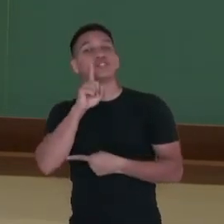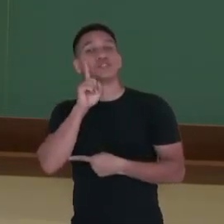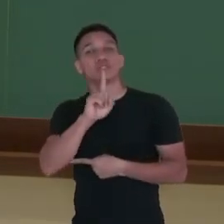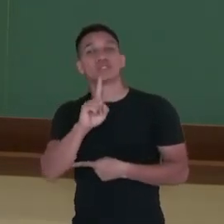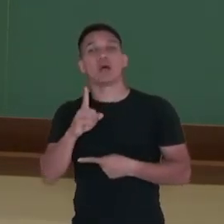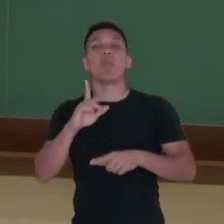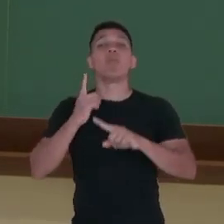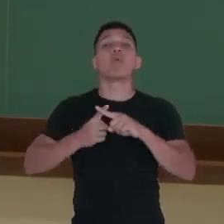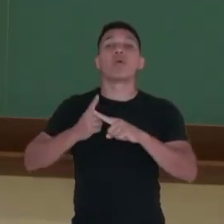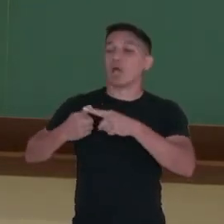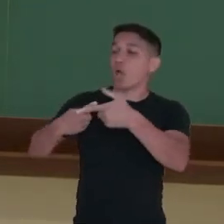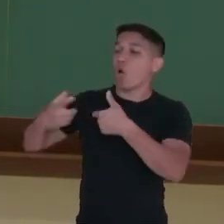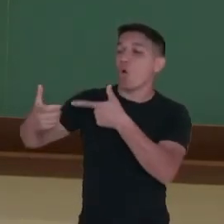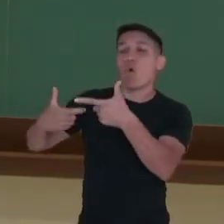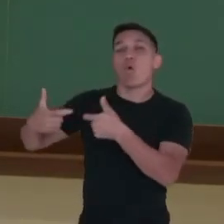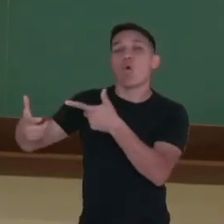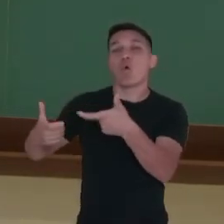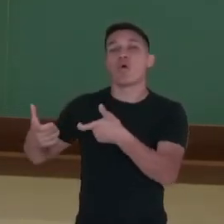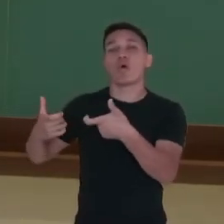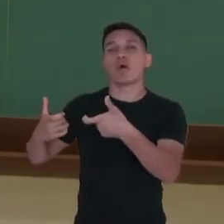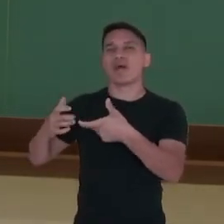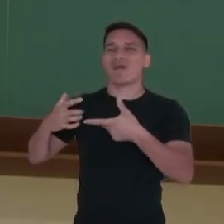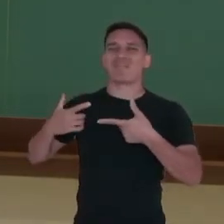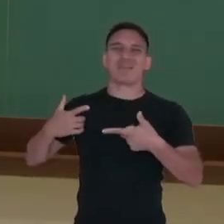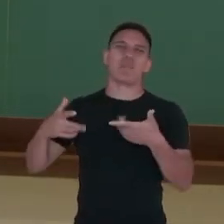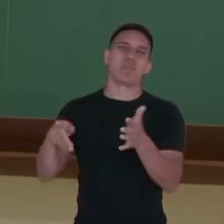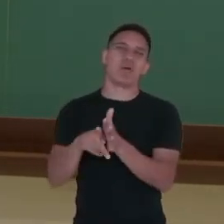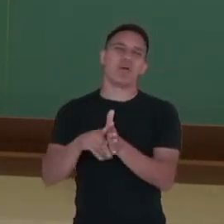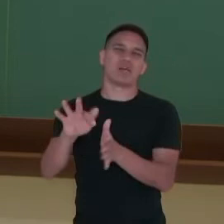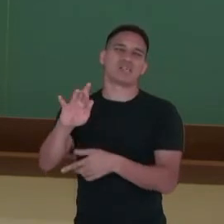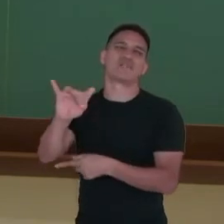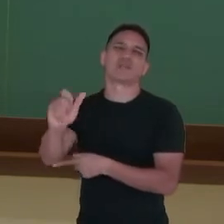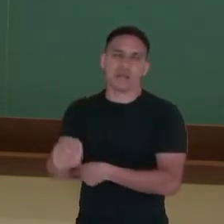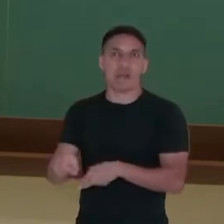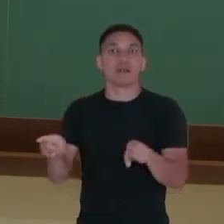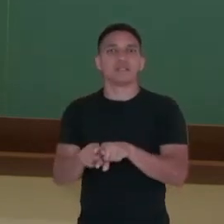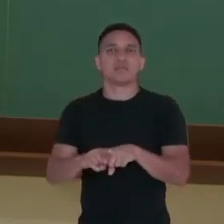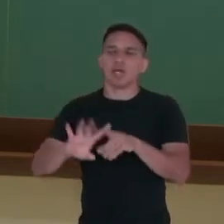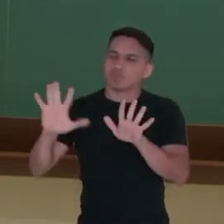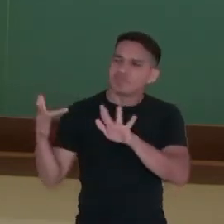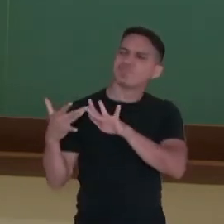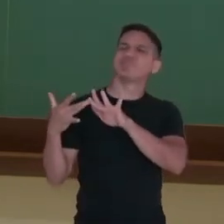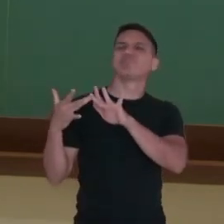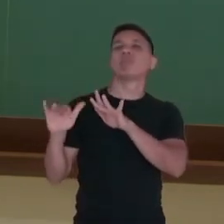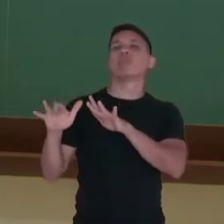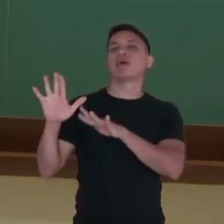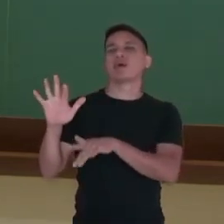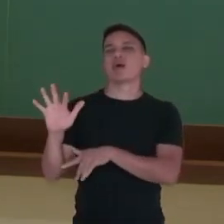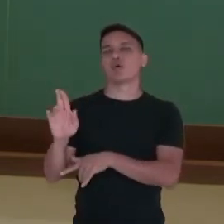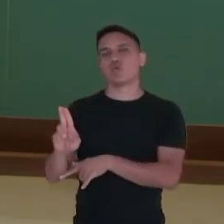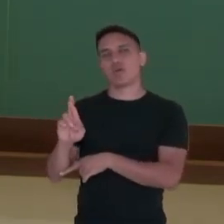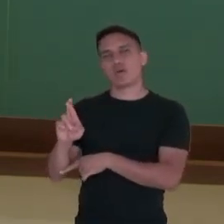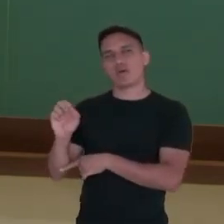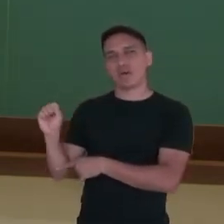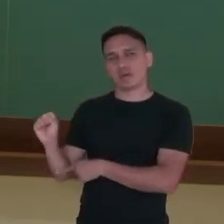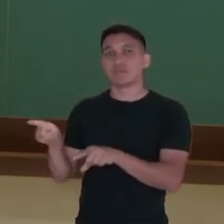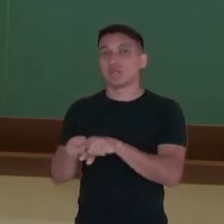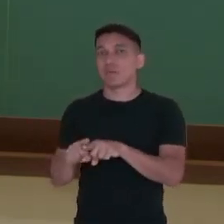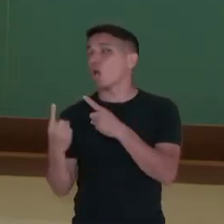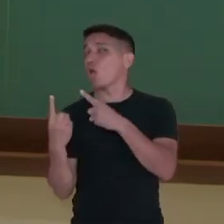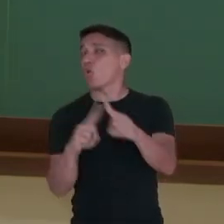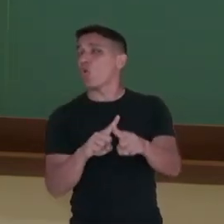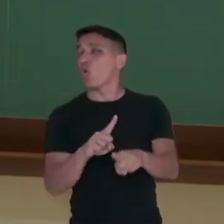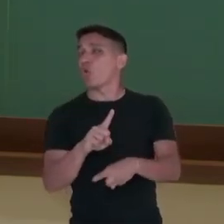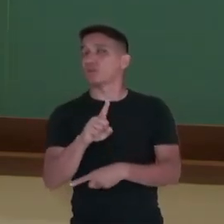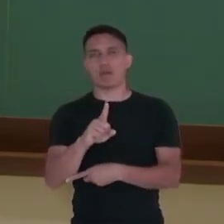contexto da Guerra Fria e até reatou relações comerciais com a União Soviética. Ele ainda foi contra a invasão dos Estados Unidos sobre